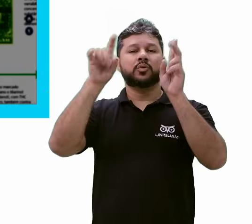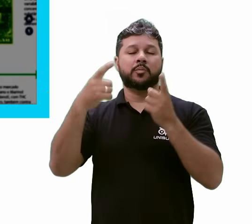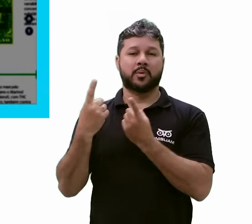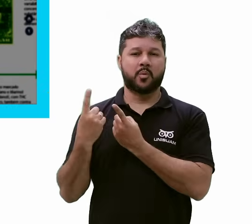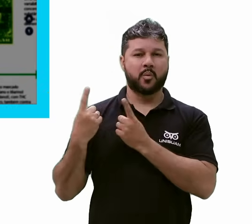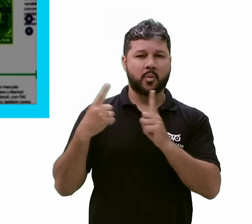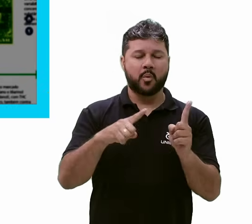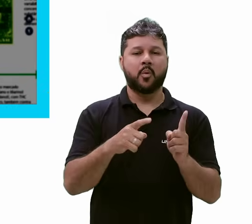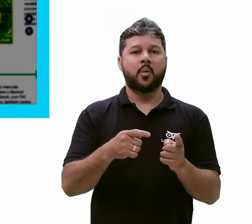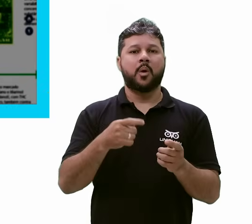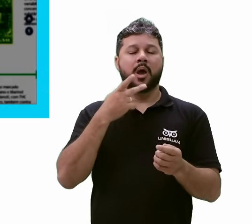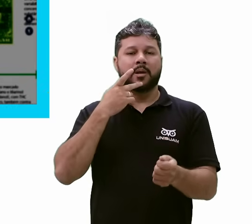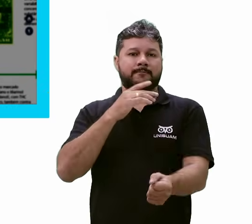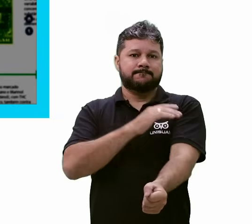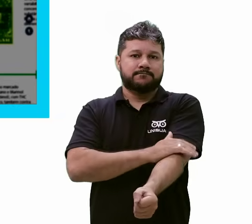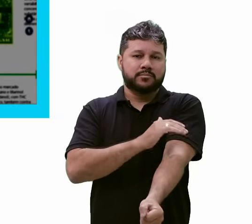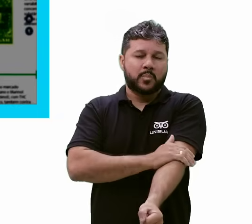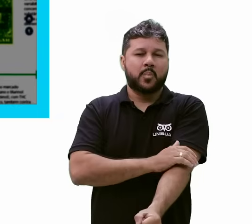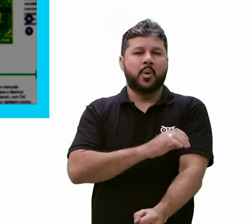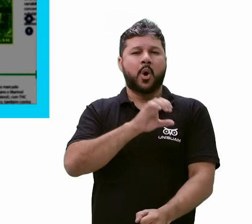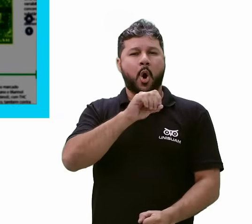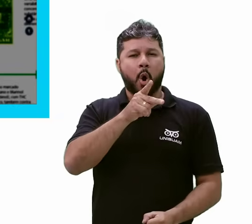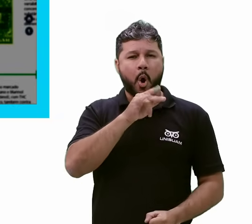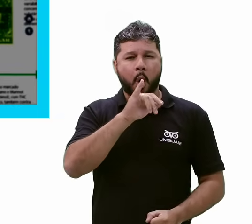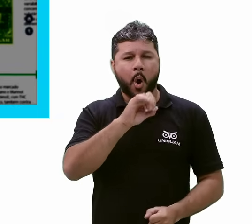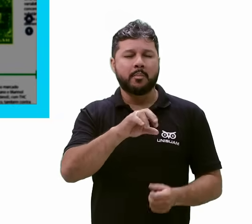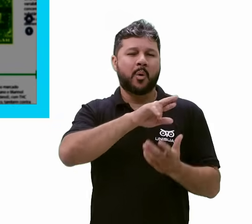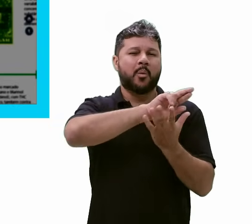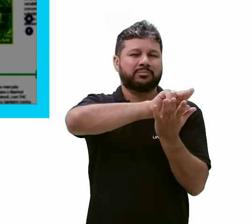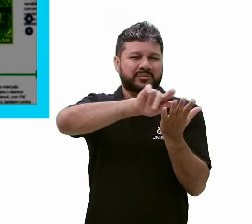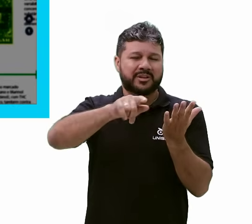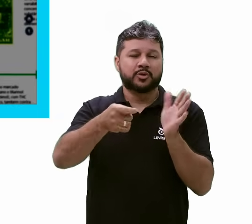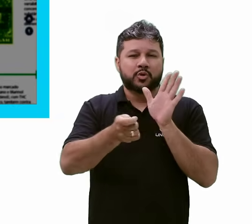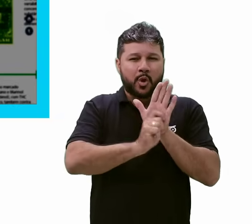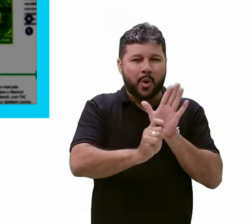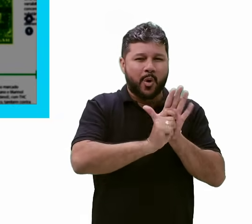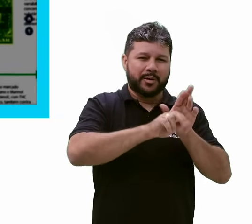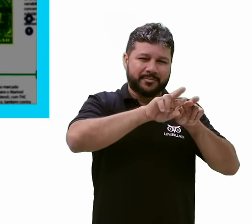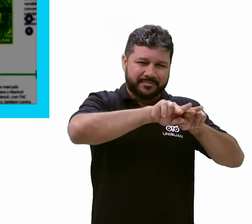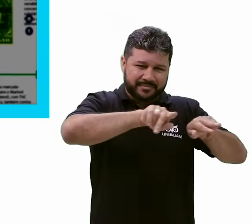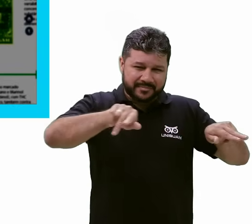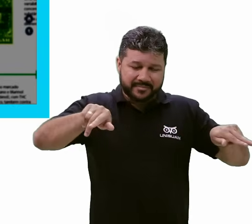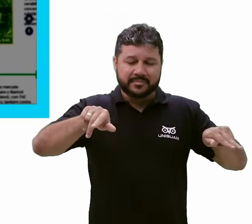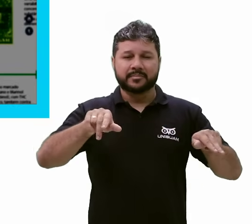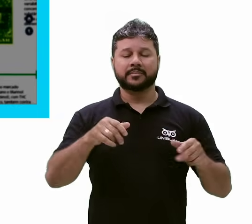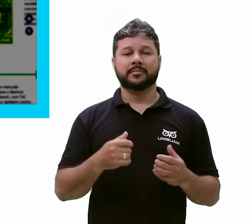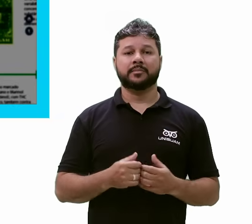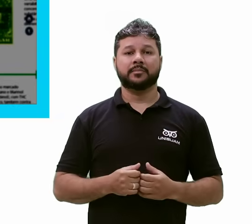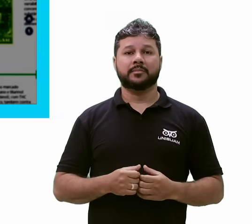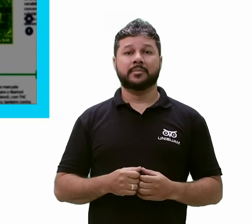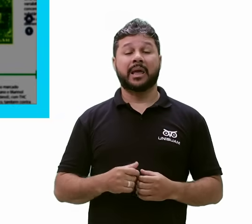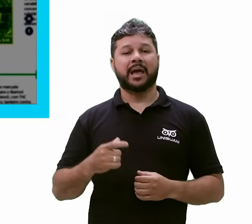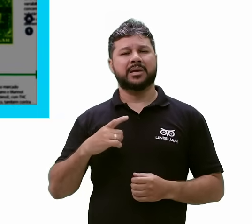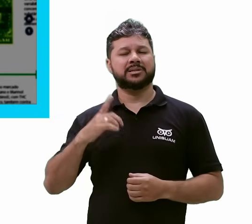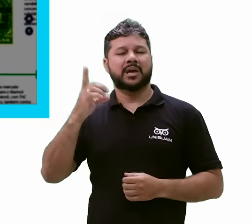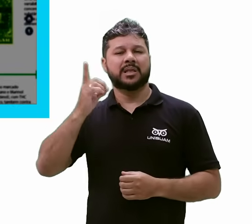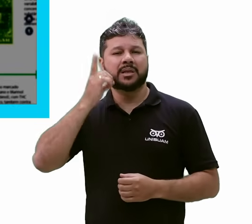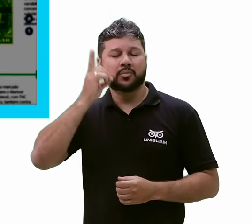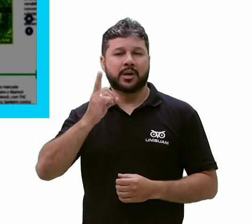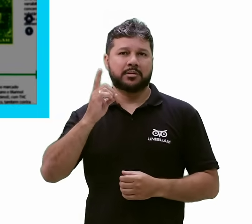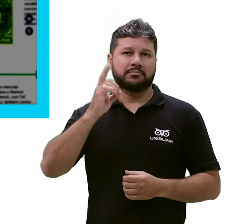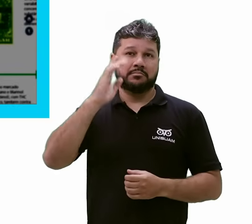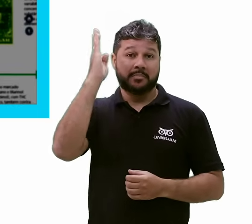sobre o combate ao vício em ópio e outras drogas, e aí dos